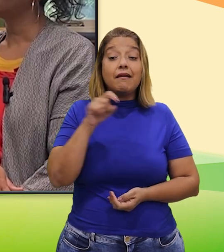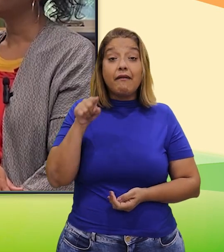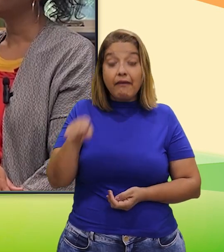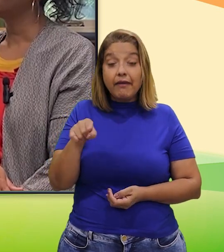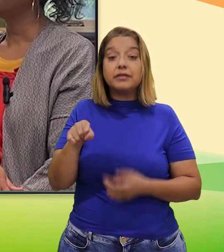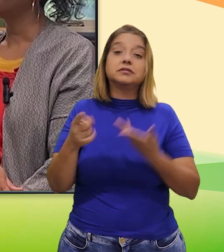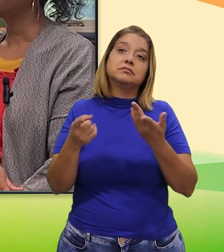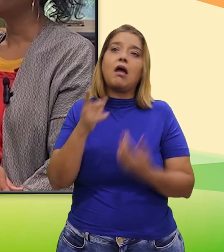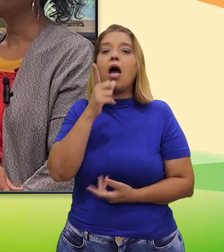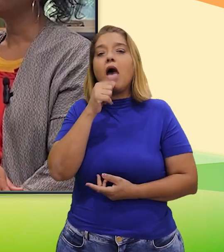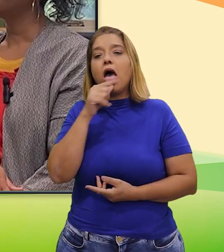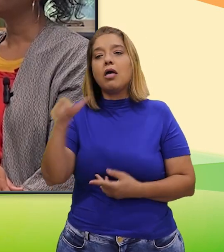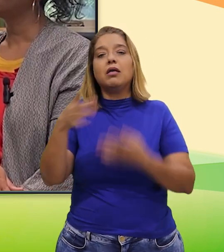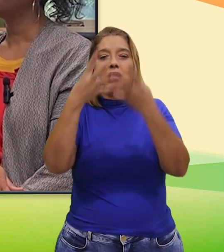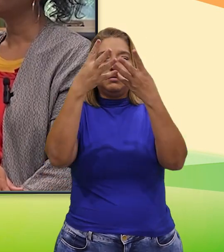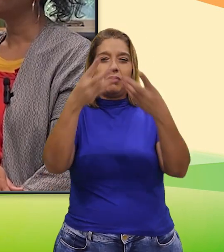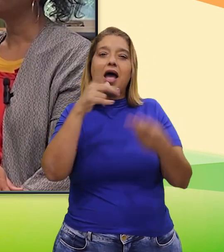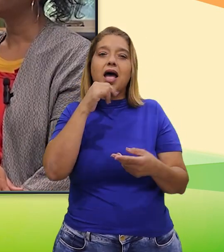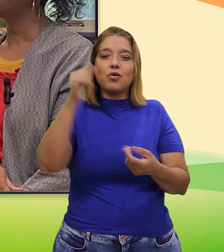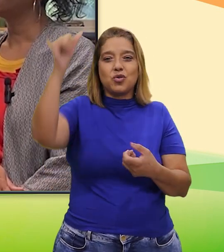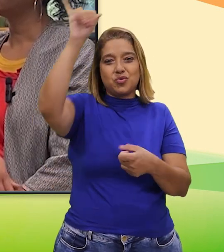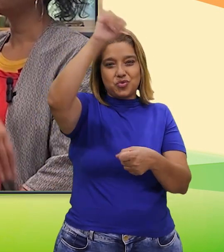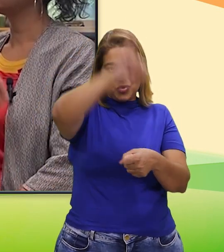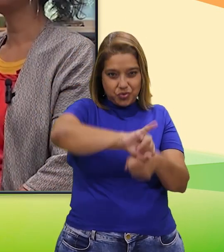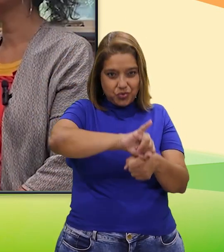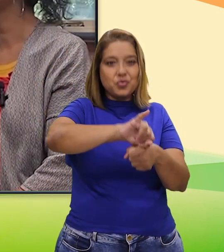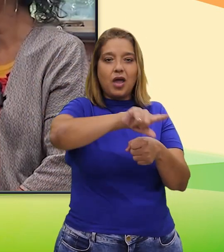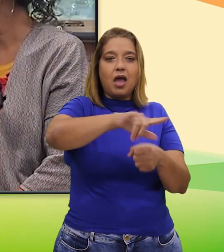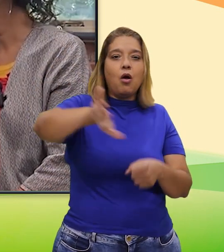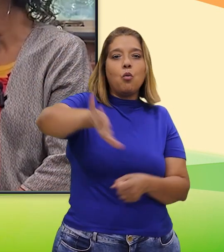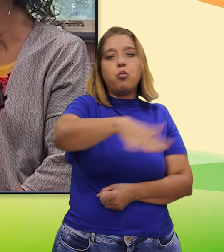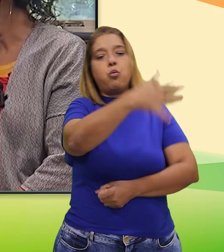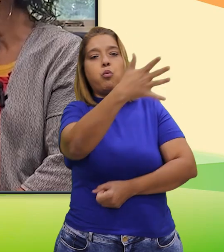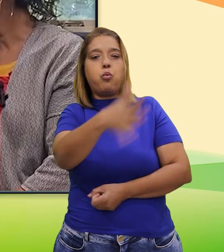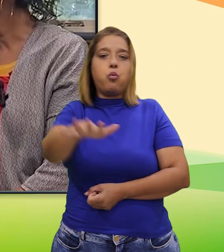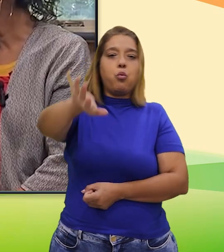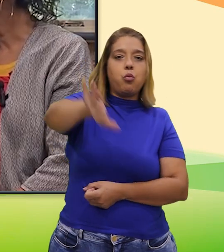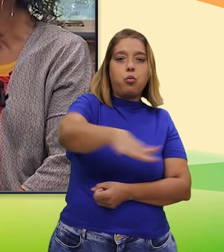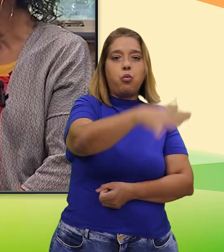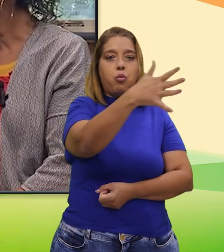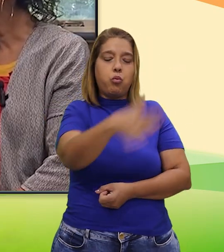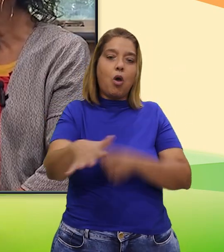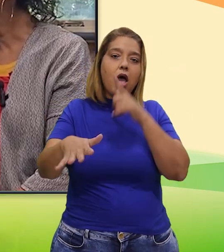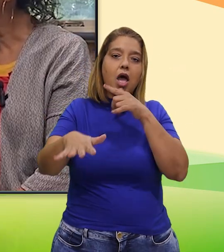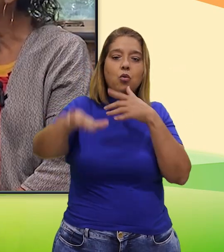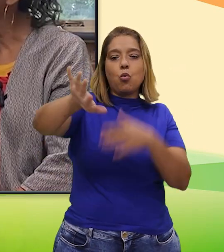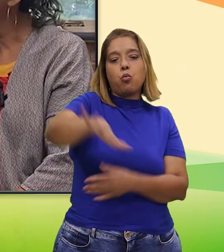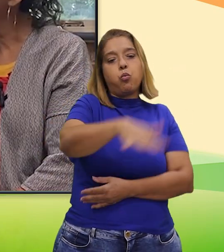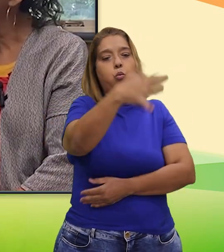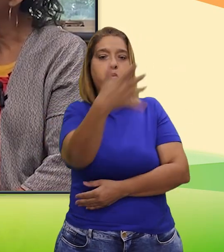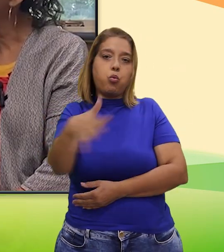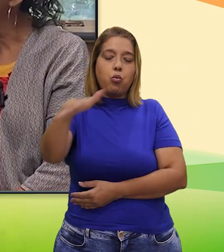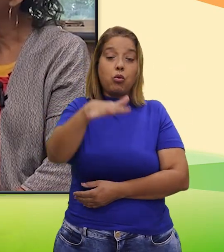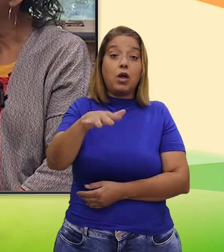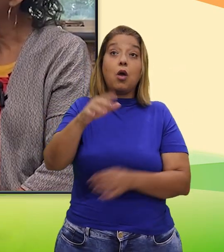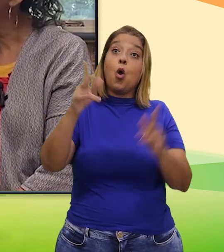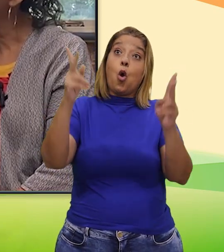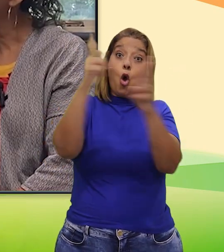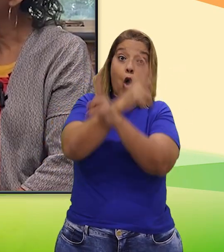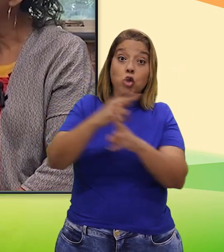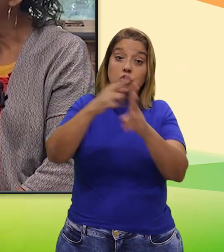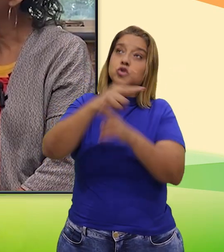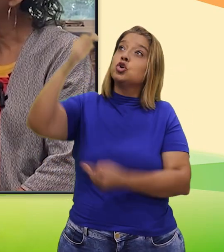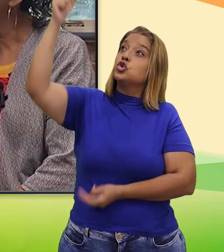é que isso, quando cai, por exemplo, na água, uma sacolinha dessa que cai na água, ela flutua, plástico flutua na